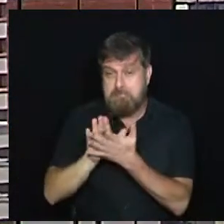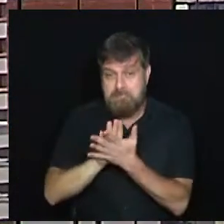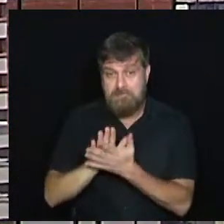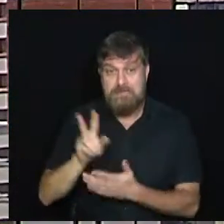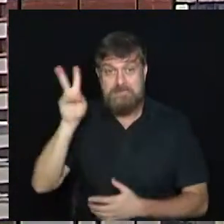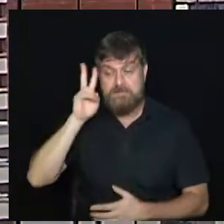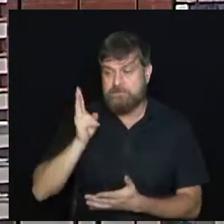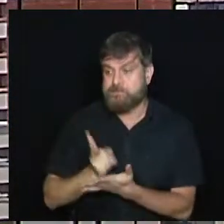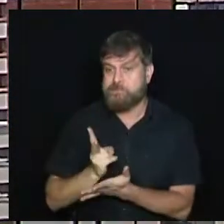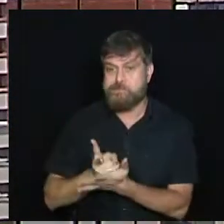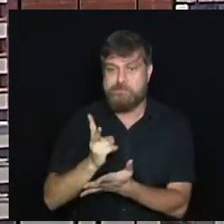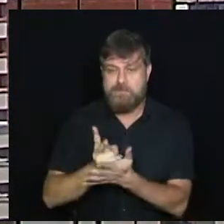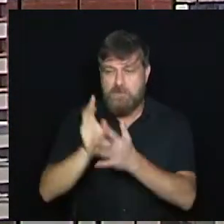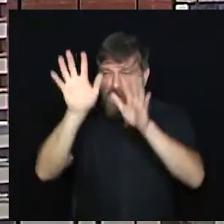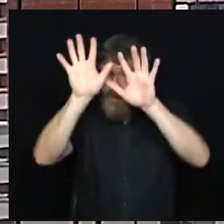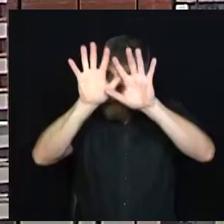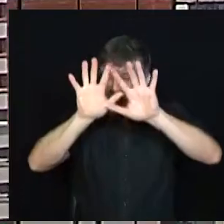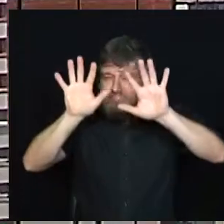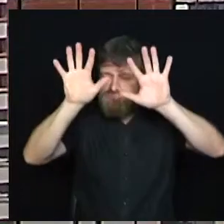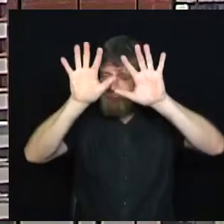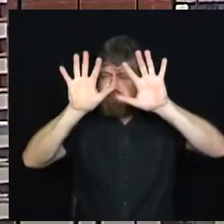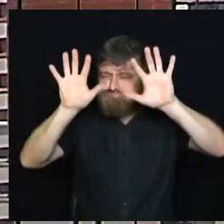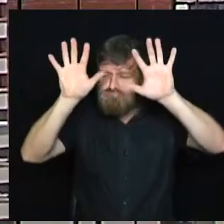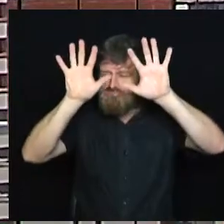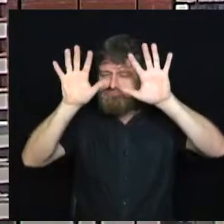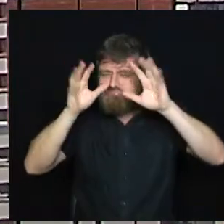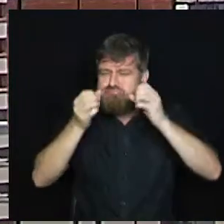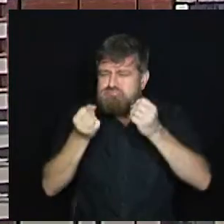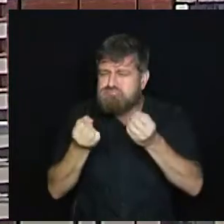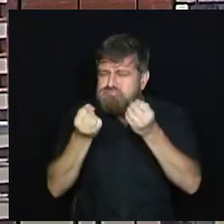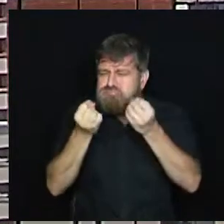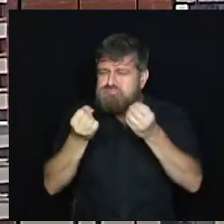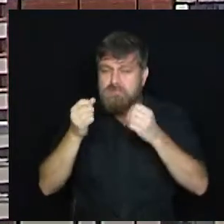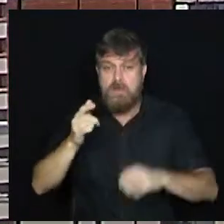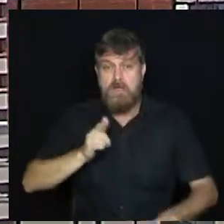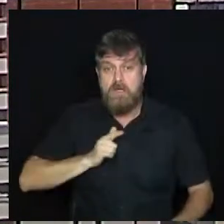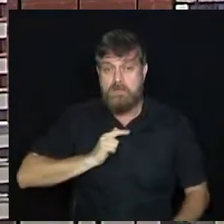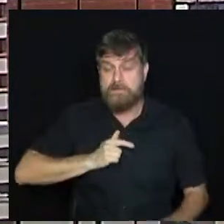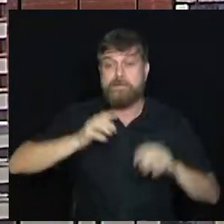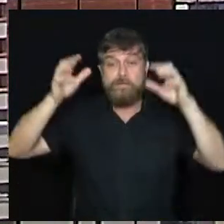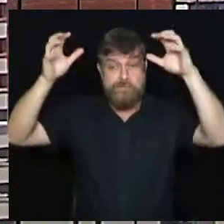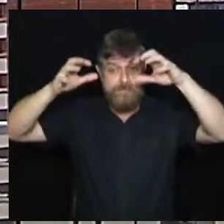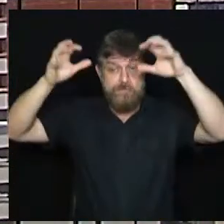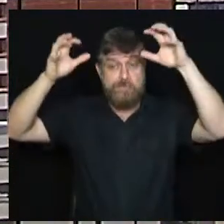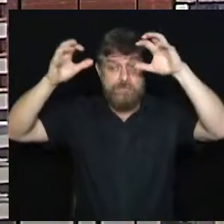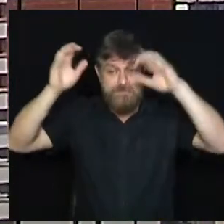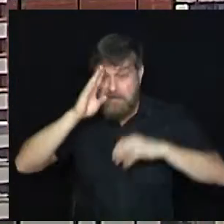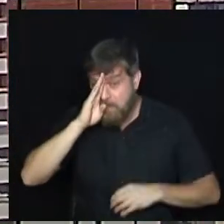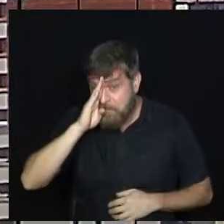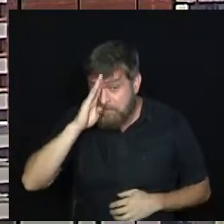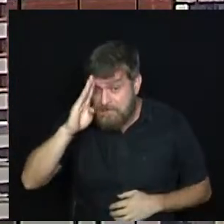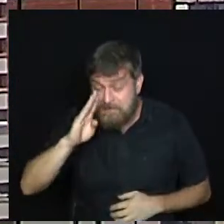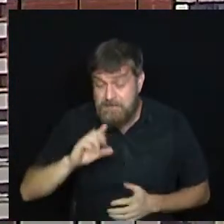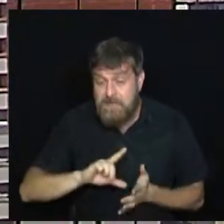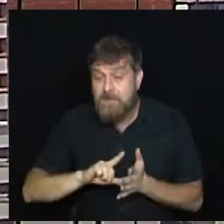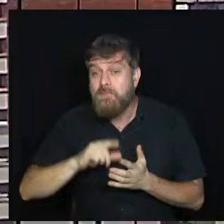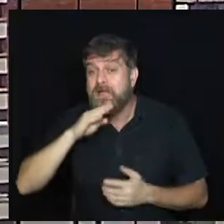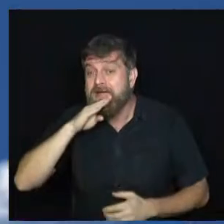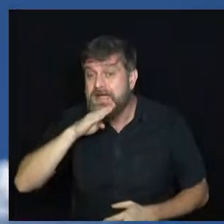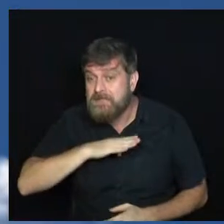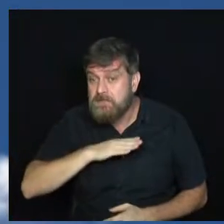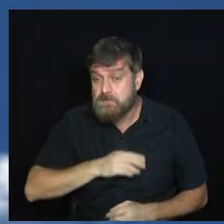A nebulosidade continua muito alta na região e há previsão de chuva, principalmente para o fim da tarde.